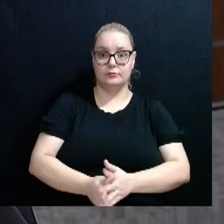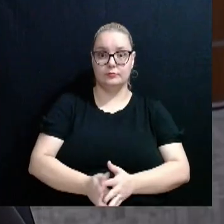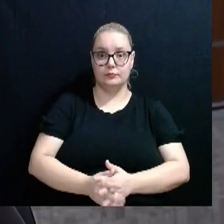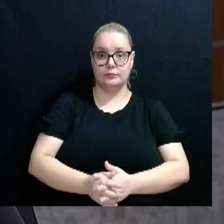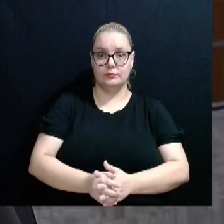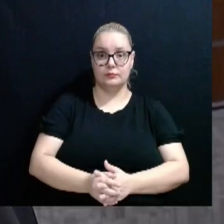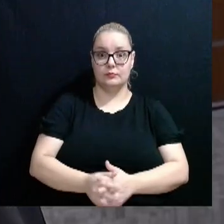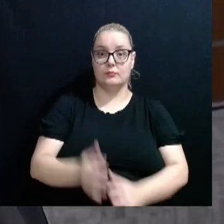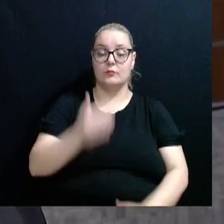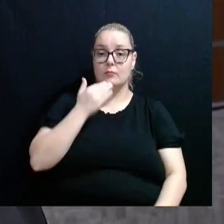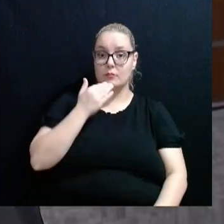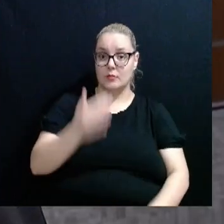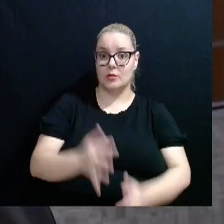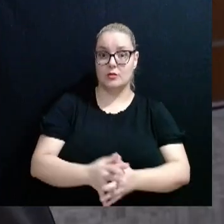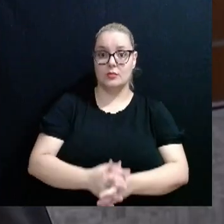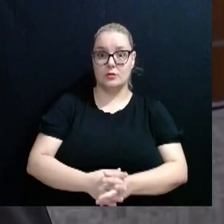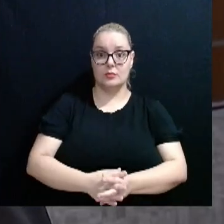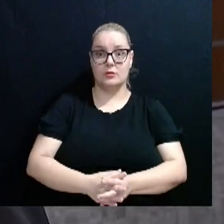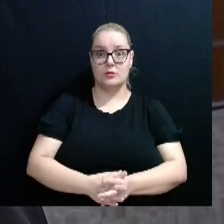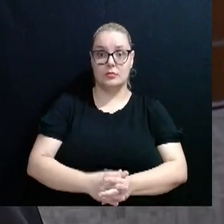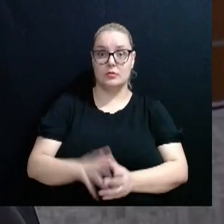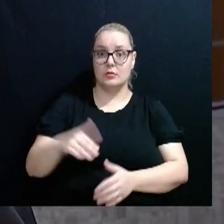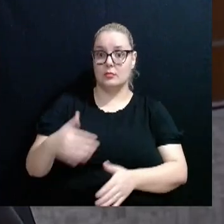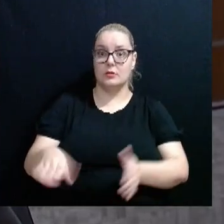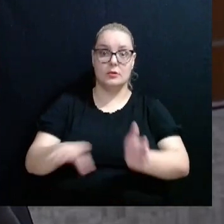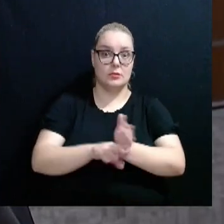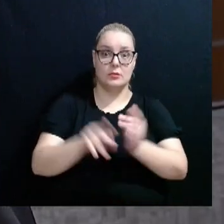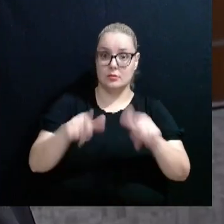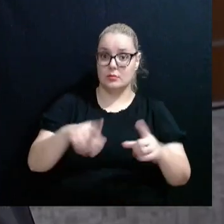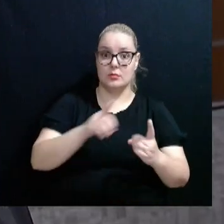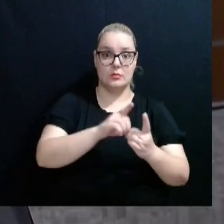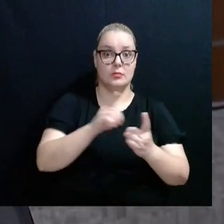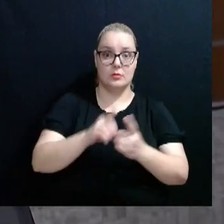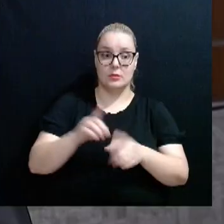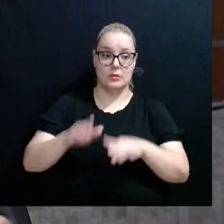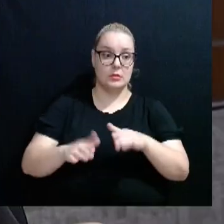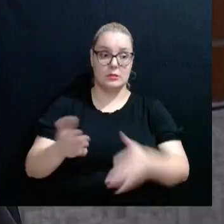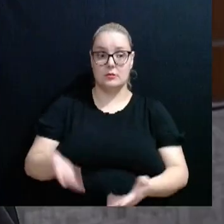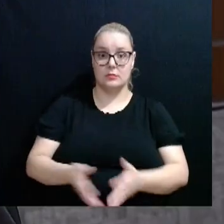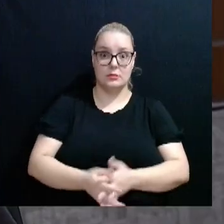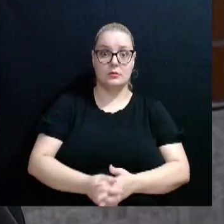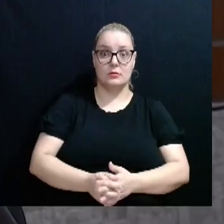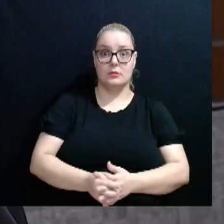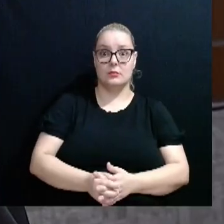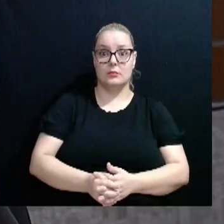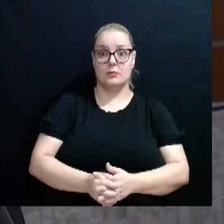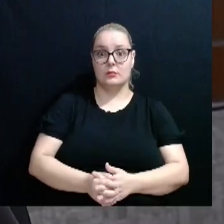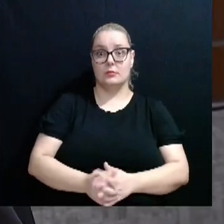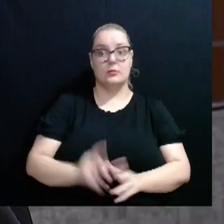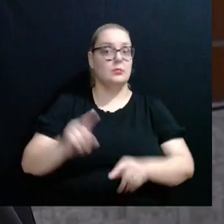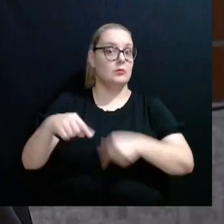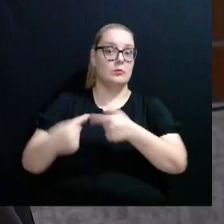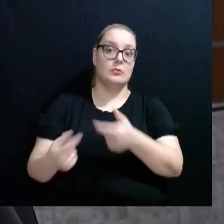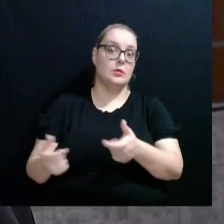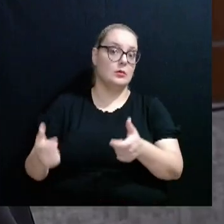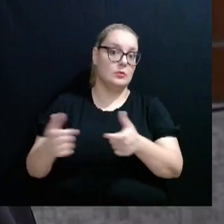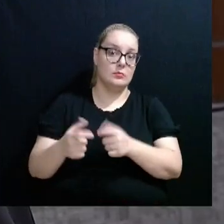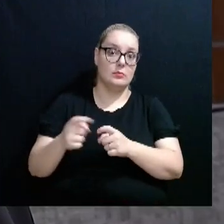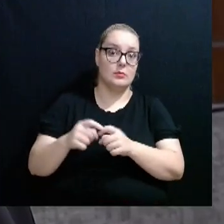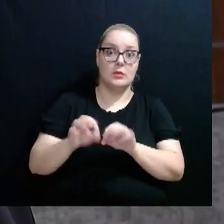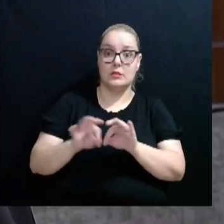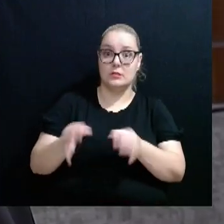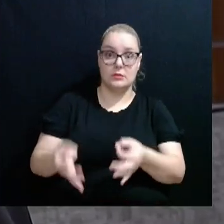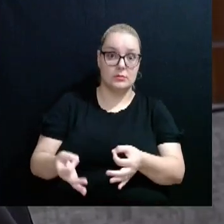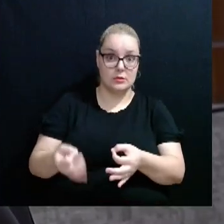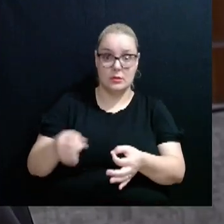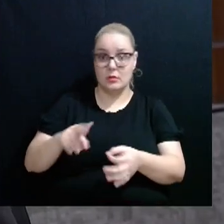pedidos. E quando eles chegam no local do atendimento, muitas das vezes eles poderiam ter mandado até uma outra unidade médica mais simples ou uma unidade